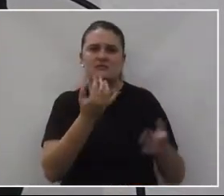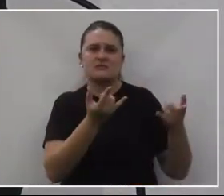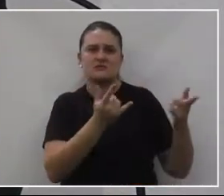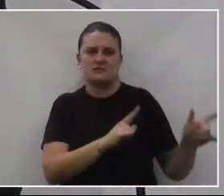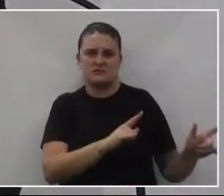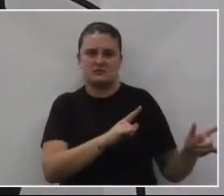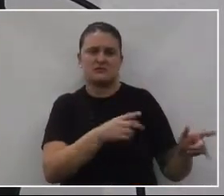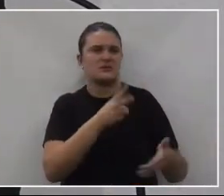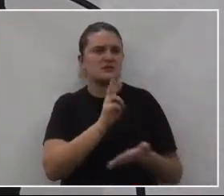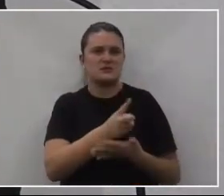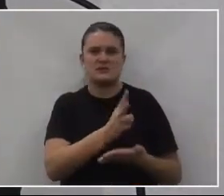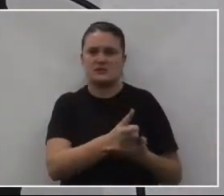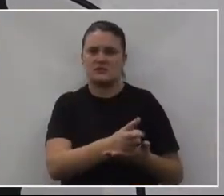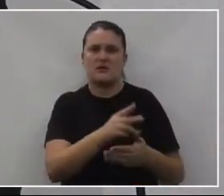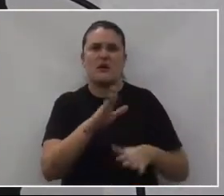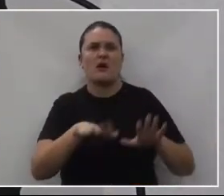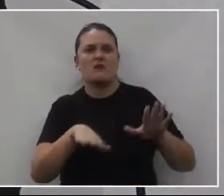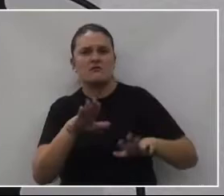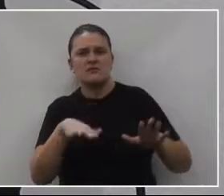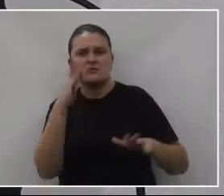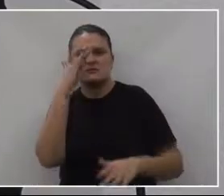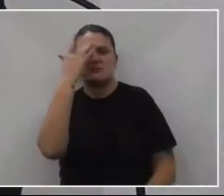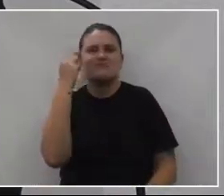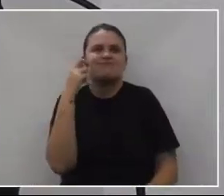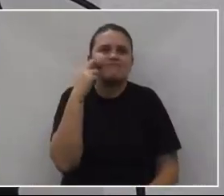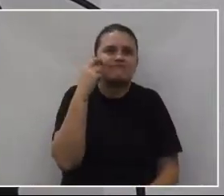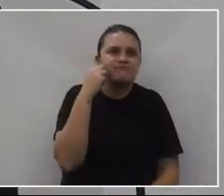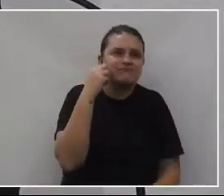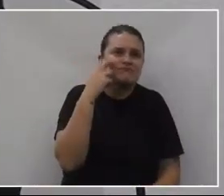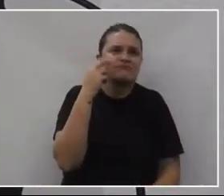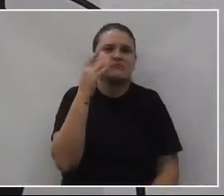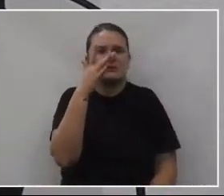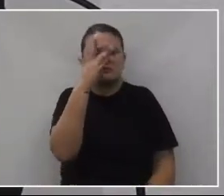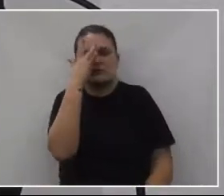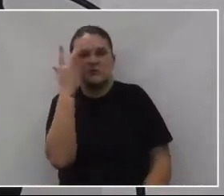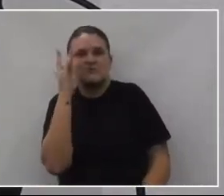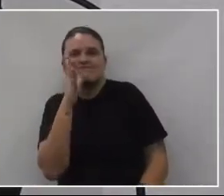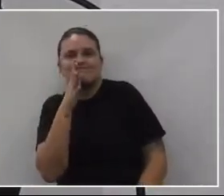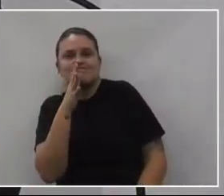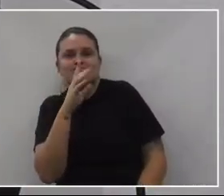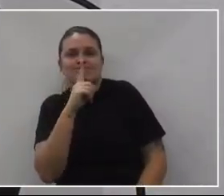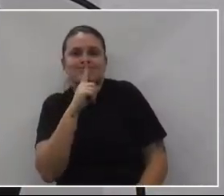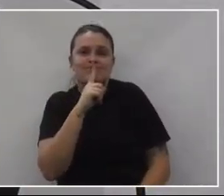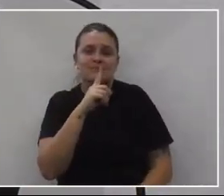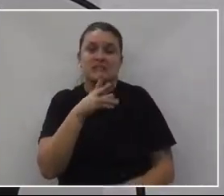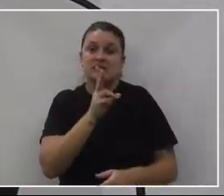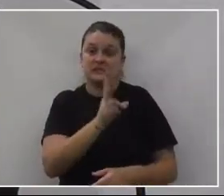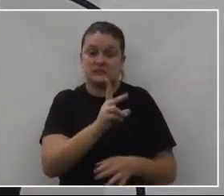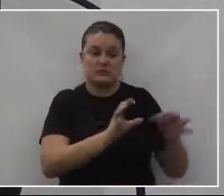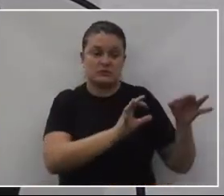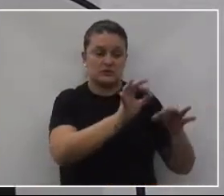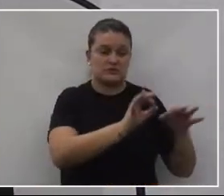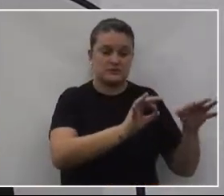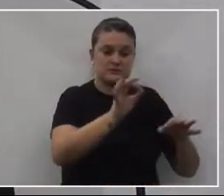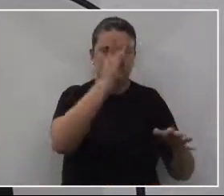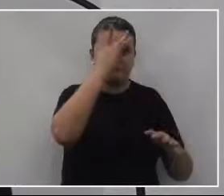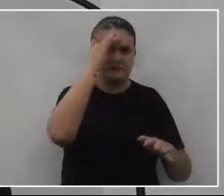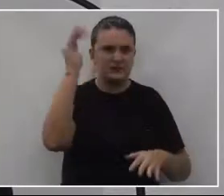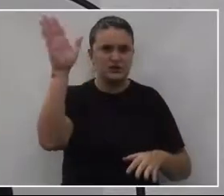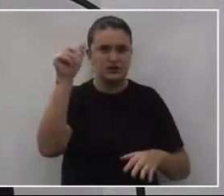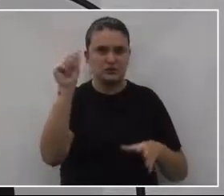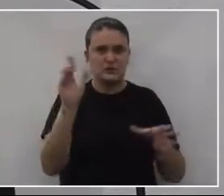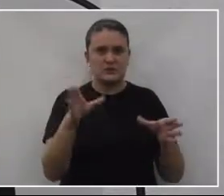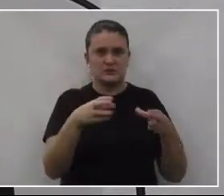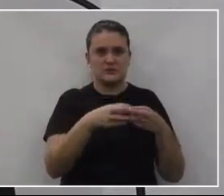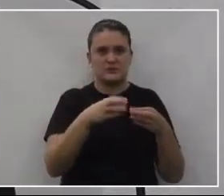final. Alguns, às vezes, mais tímidos, vão chegando mais devagarinho, mas nós colocamos ali sempre a estrutura de atendimento, que vai se chamar agora, como eu falei,